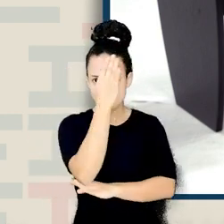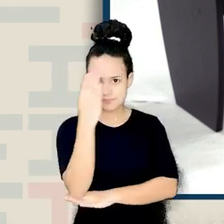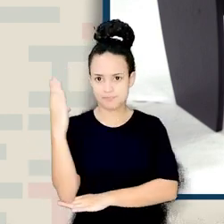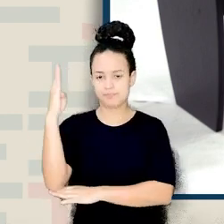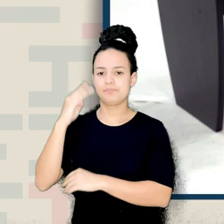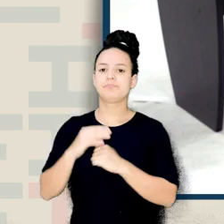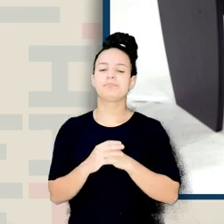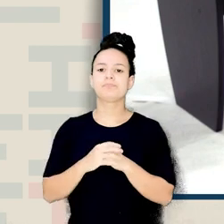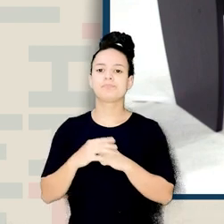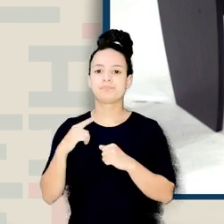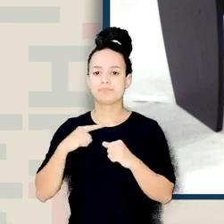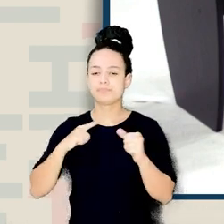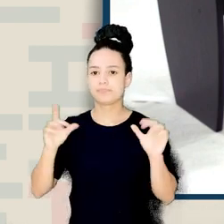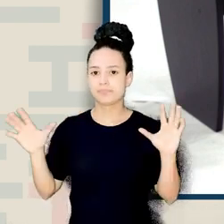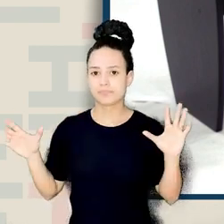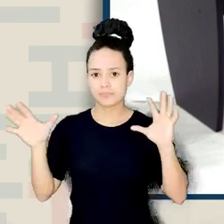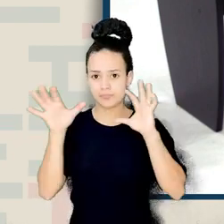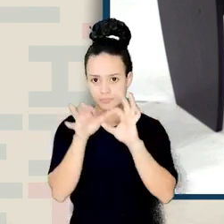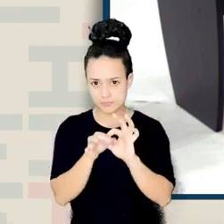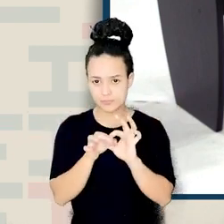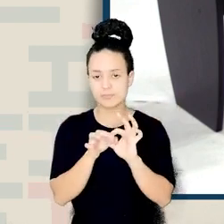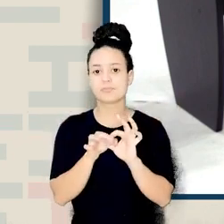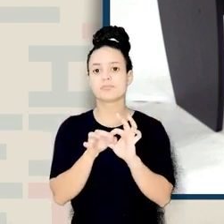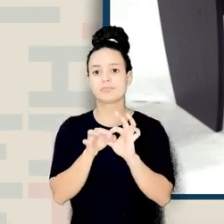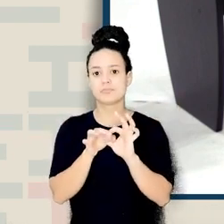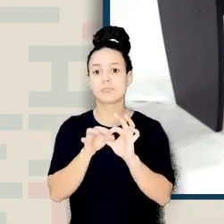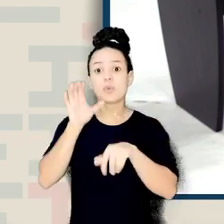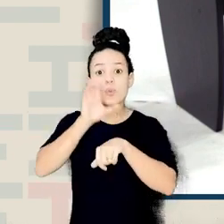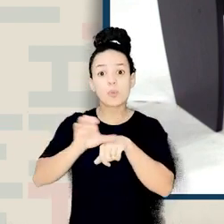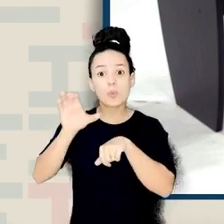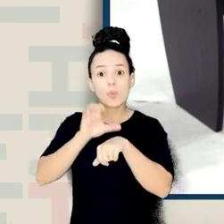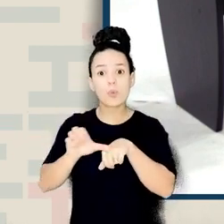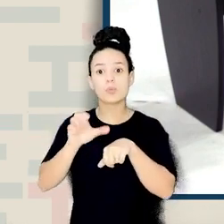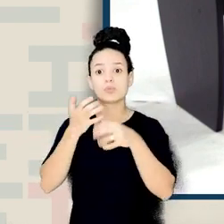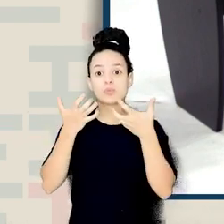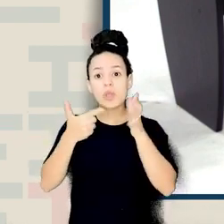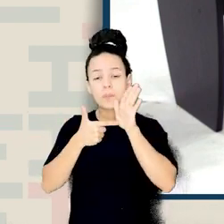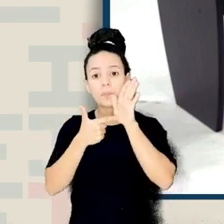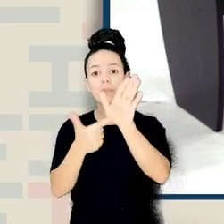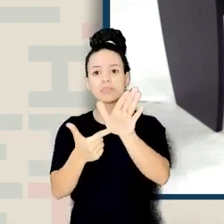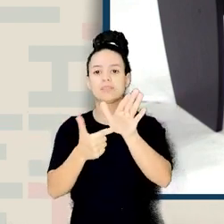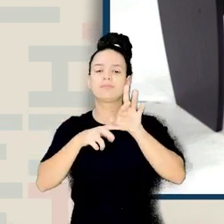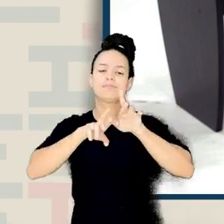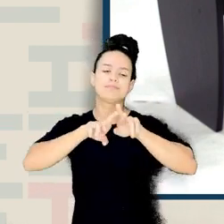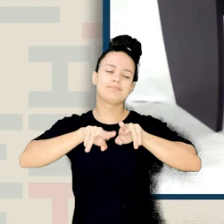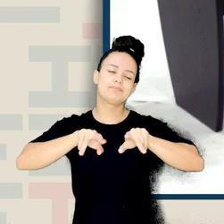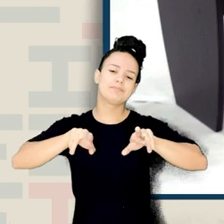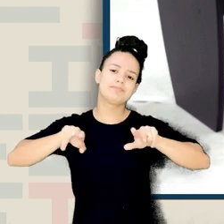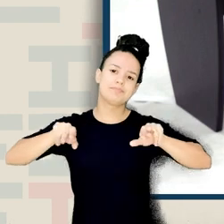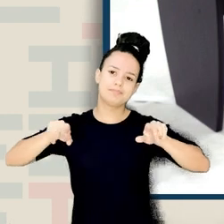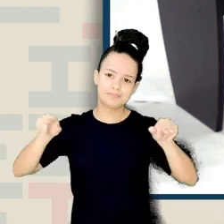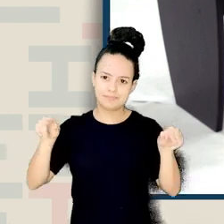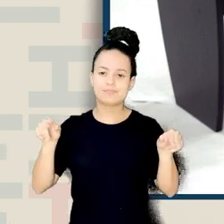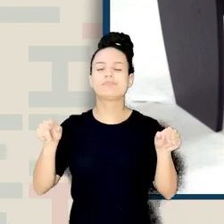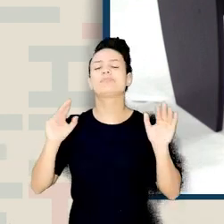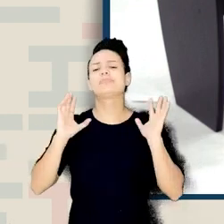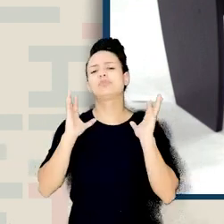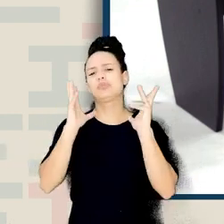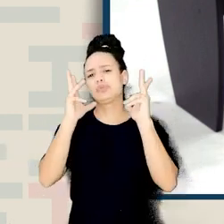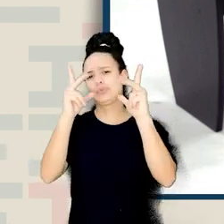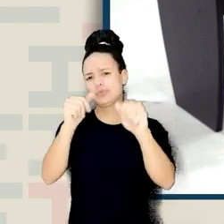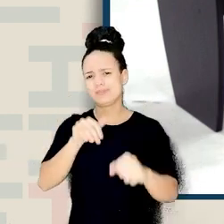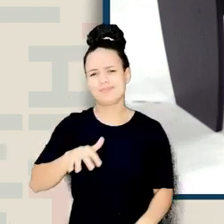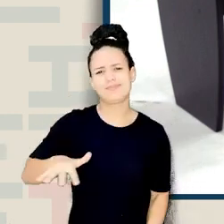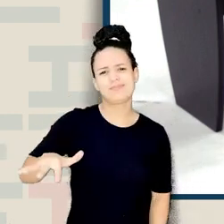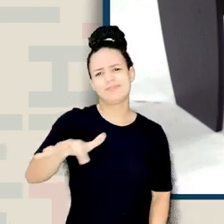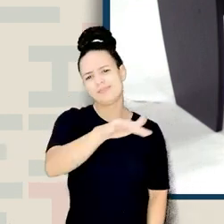dessa junção que esse curso pretende mostrar essa grande diversidade, em que todo esse